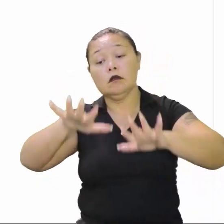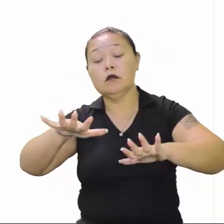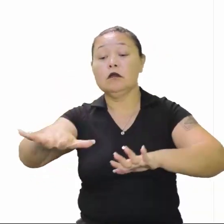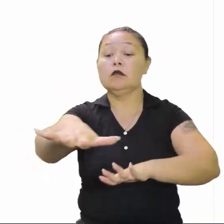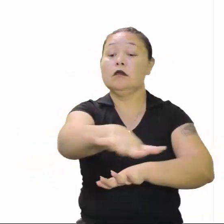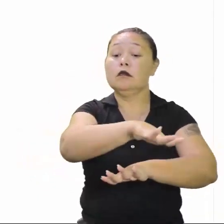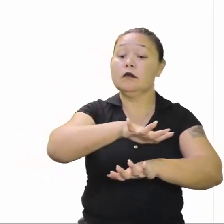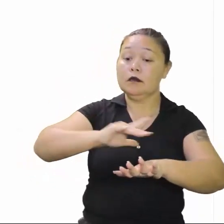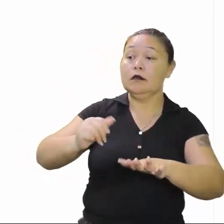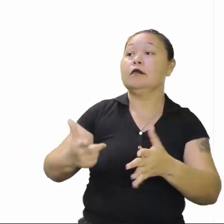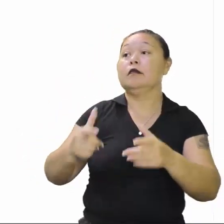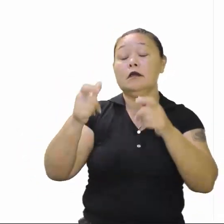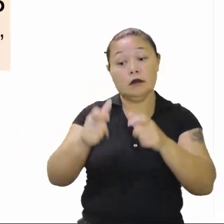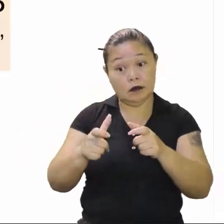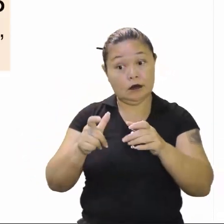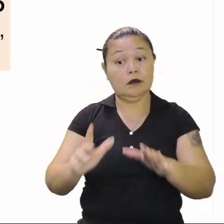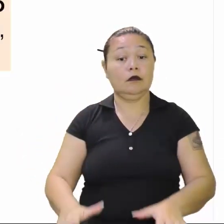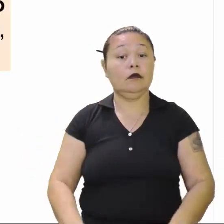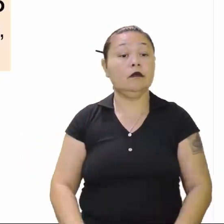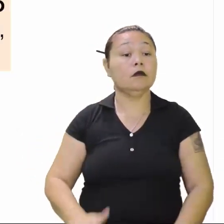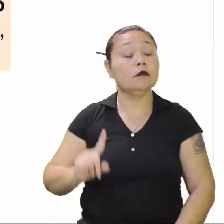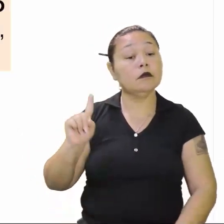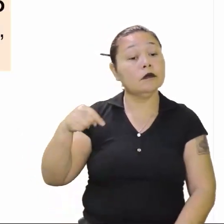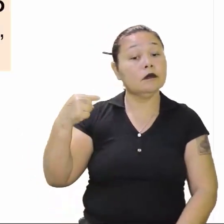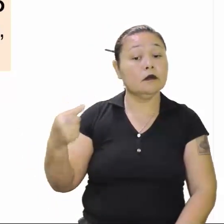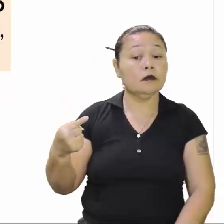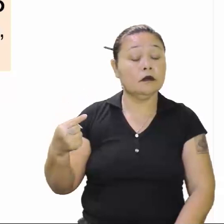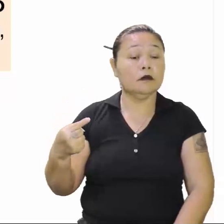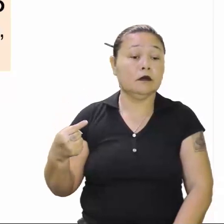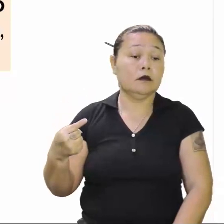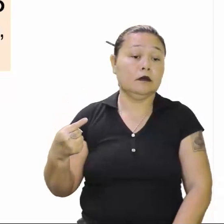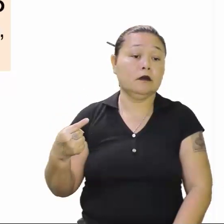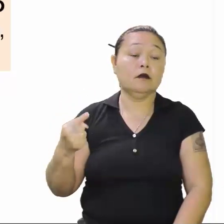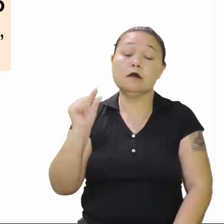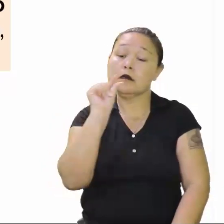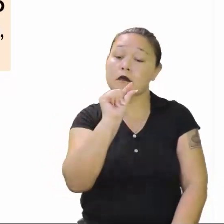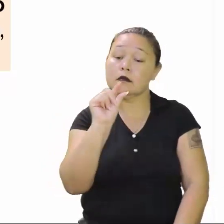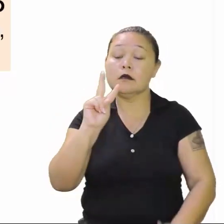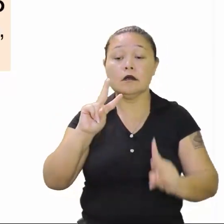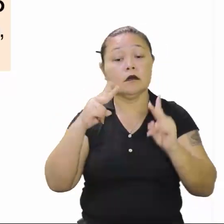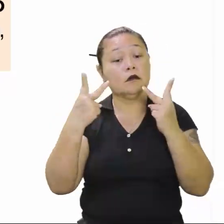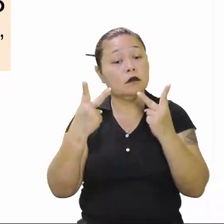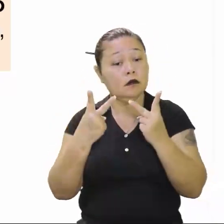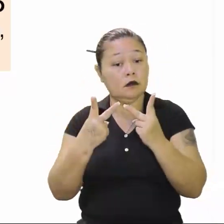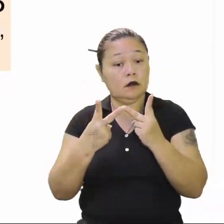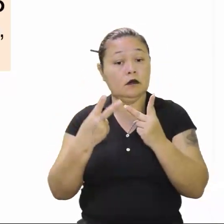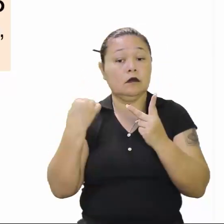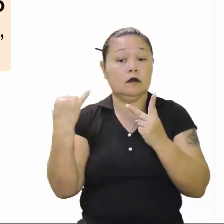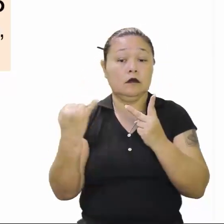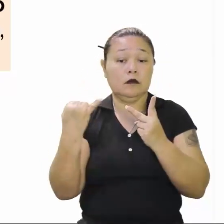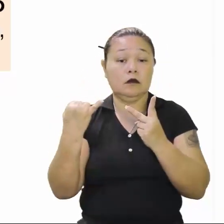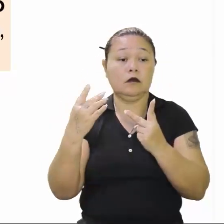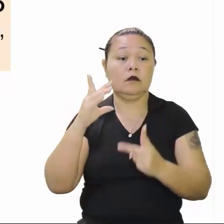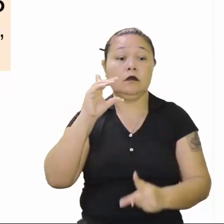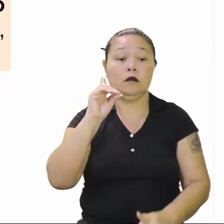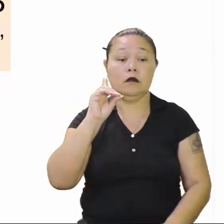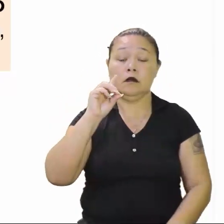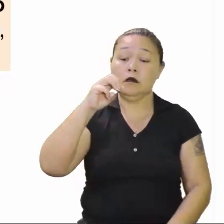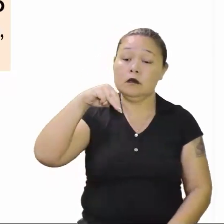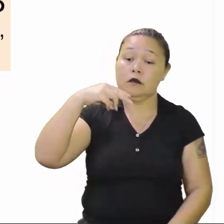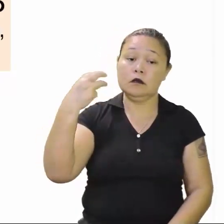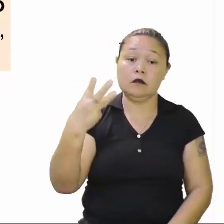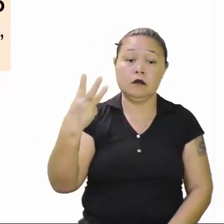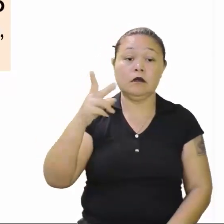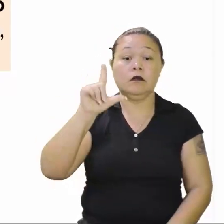no espaço. Na sequência, vimos as unidades importantes, que são o decímetro cúbico,